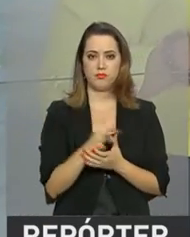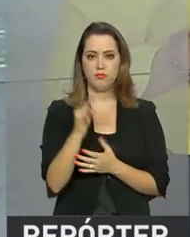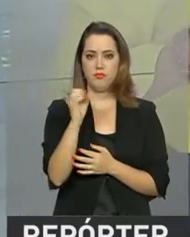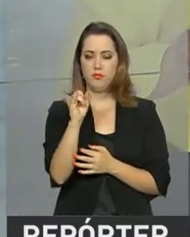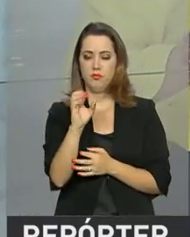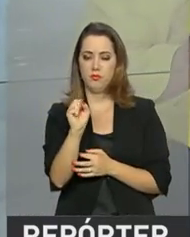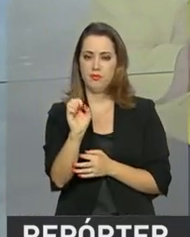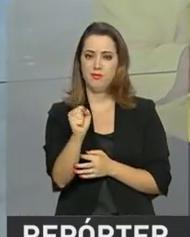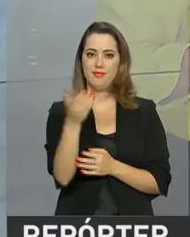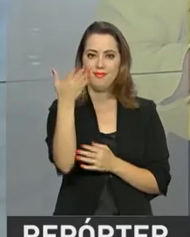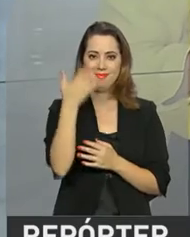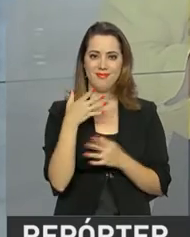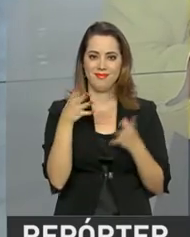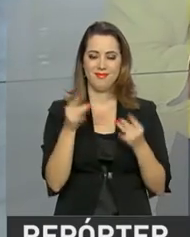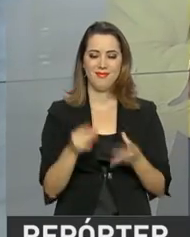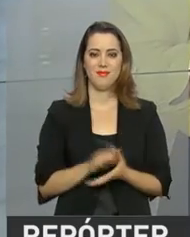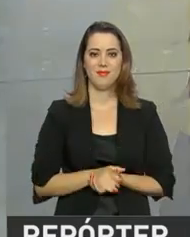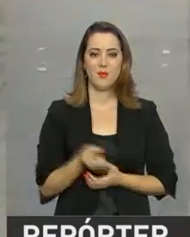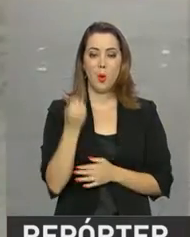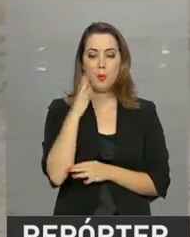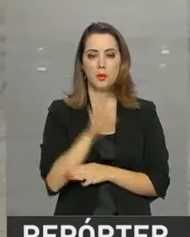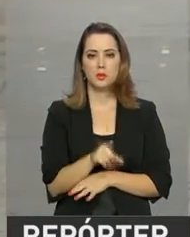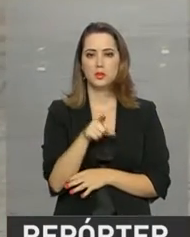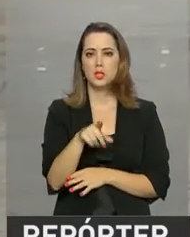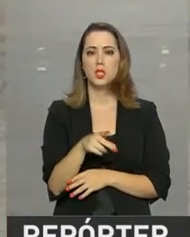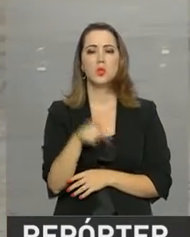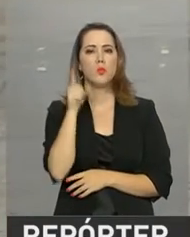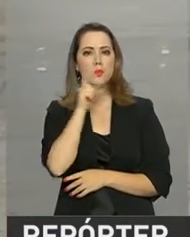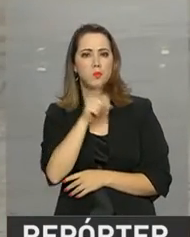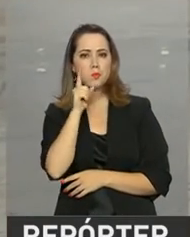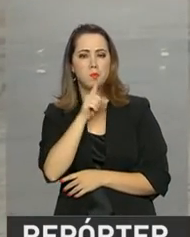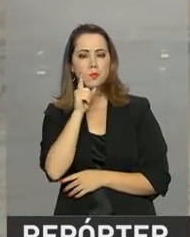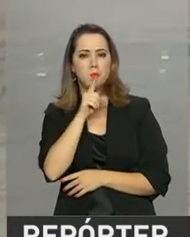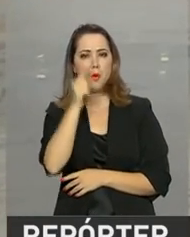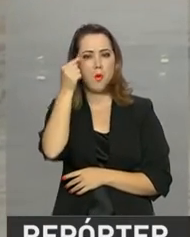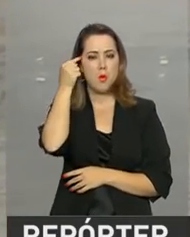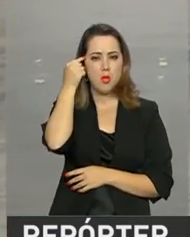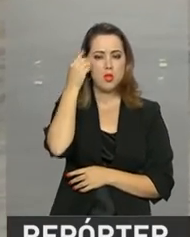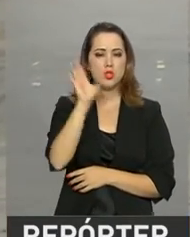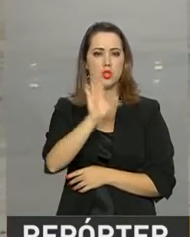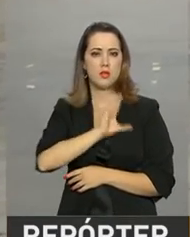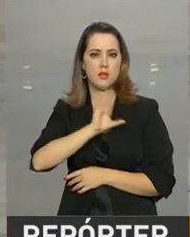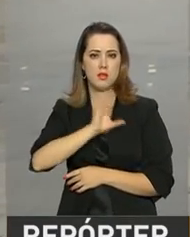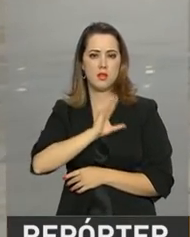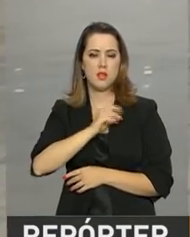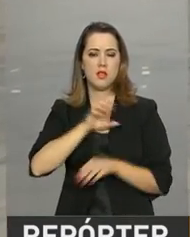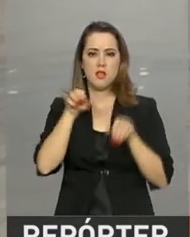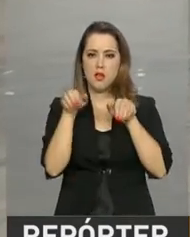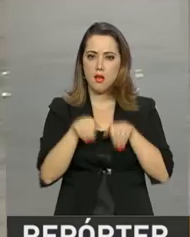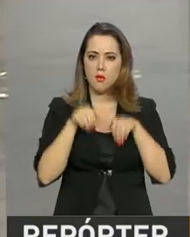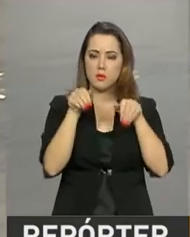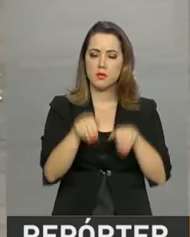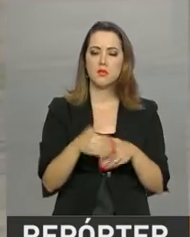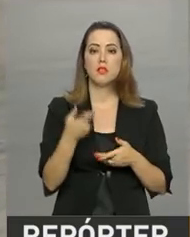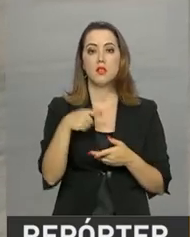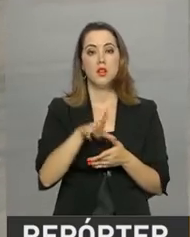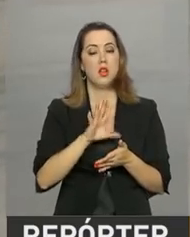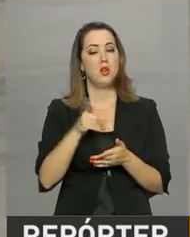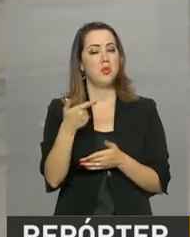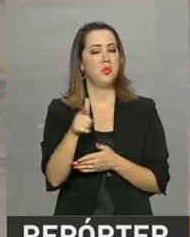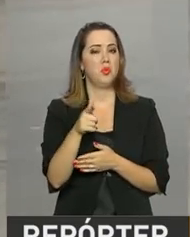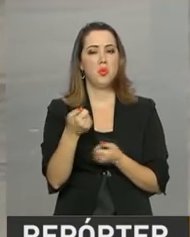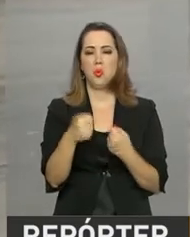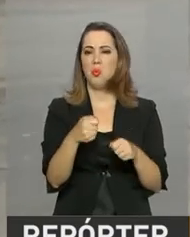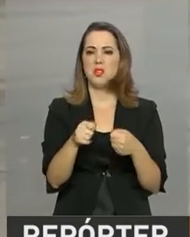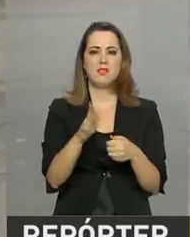boa tarde leandro estados unidos japão canadá e austrália tiveram isenção de vistos durante os jogos